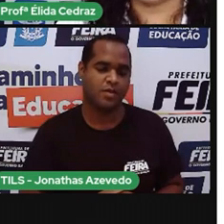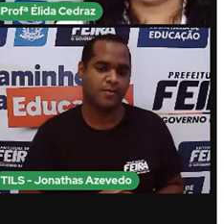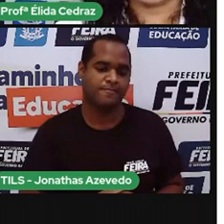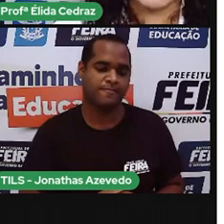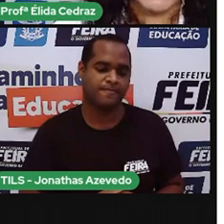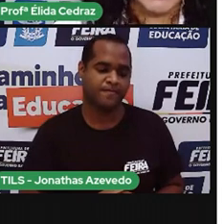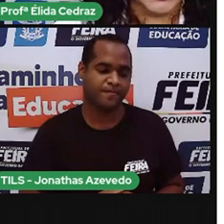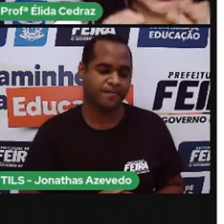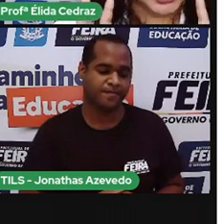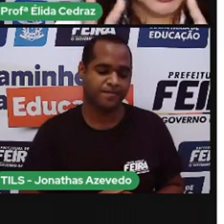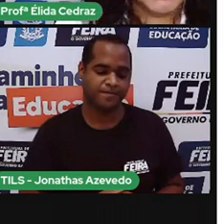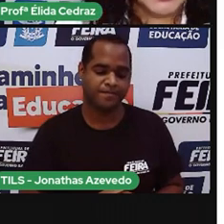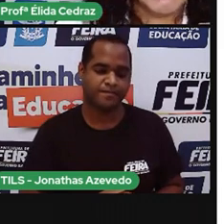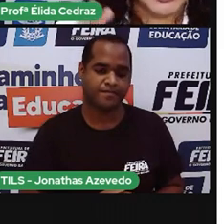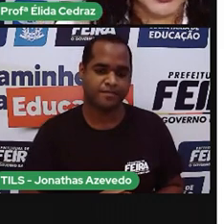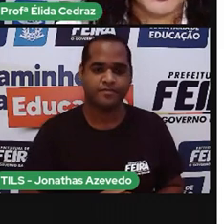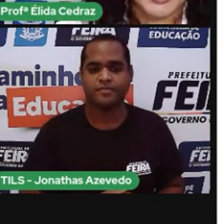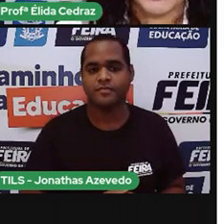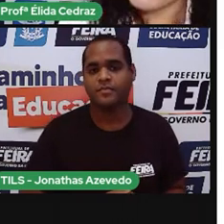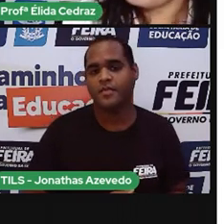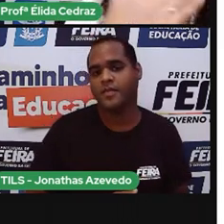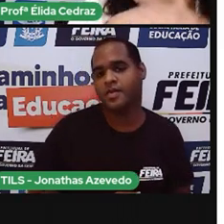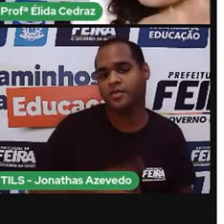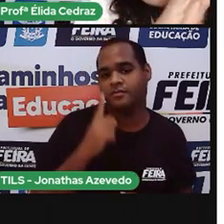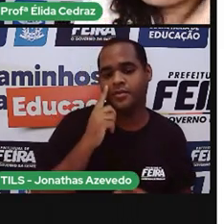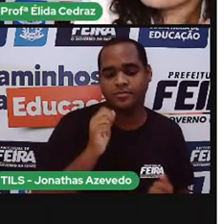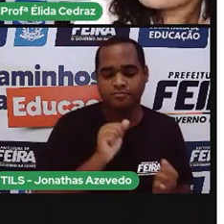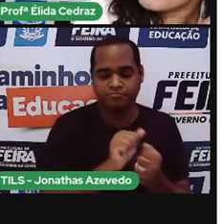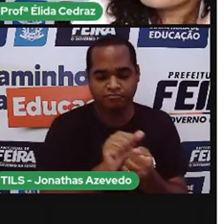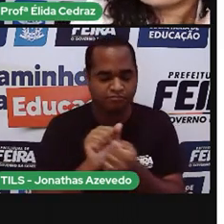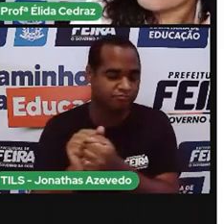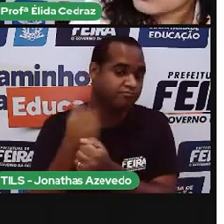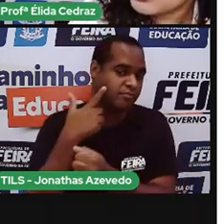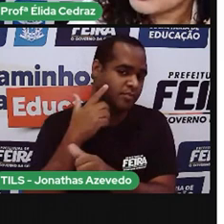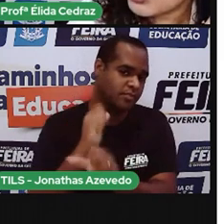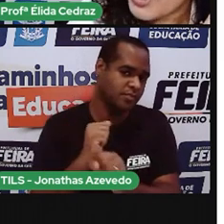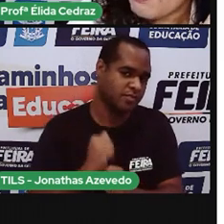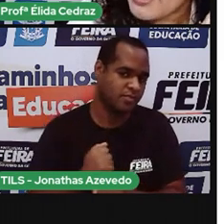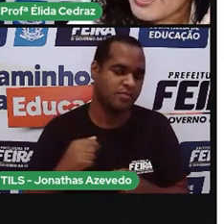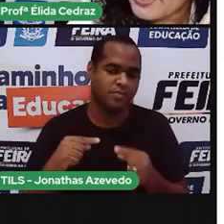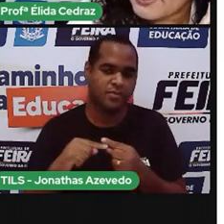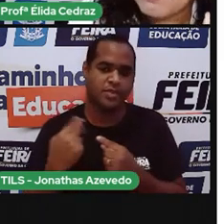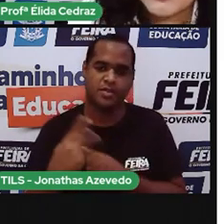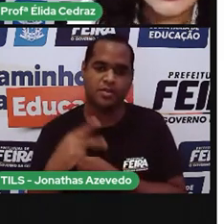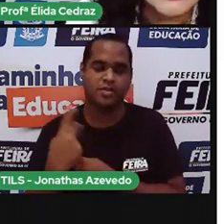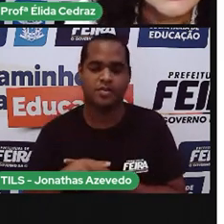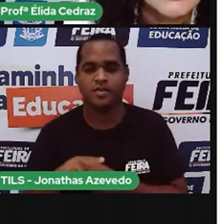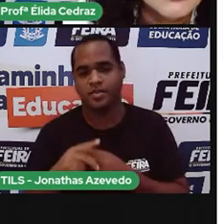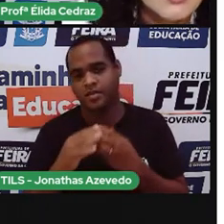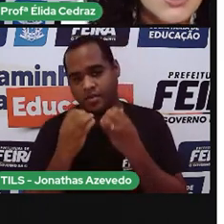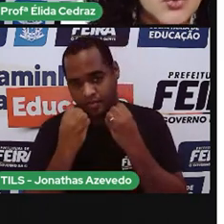E vai fazer assim uma continha. Você vai juntar, que nem a gente fez na continha de Gabriela.